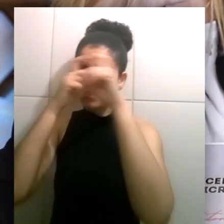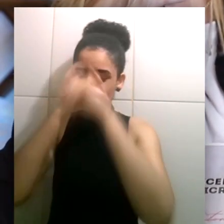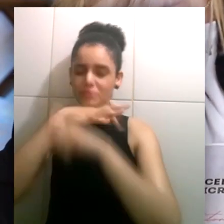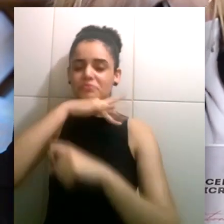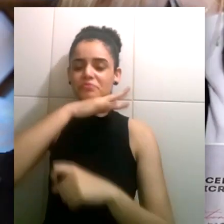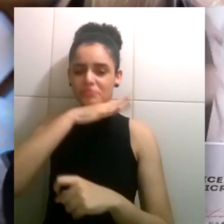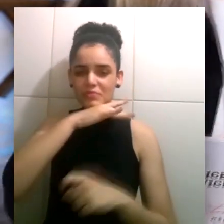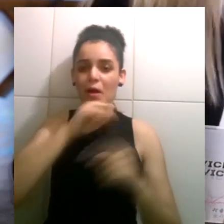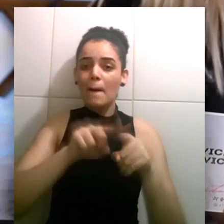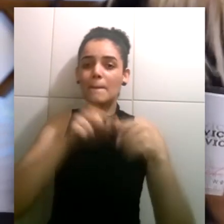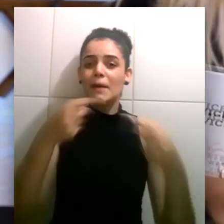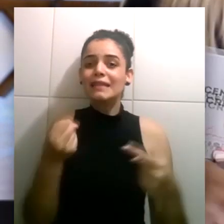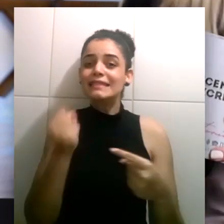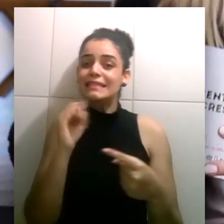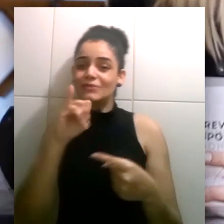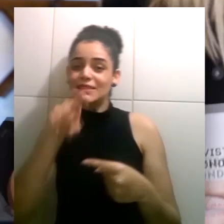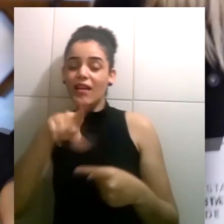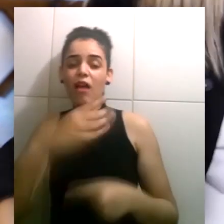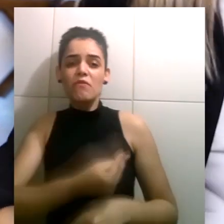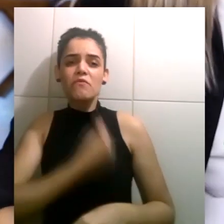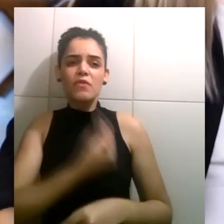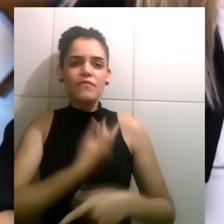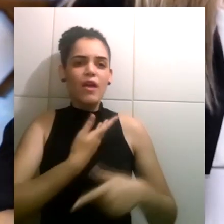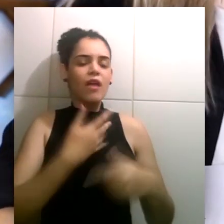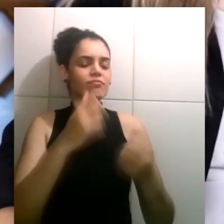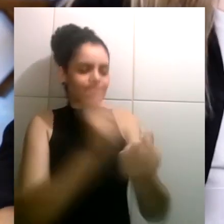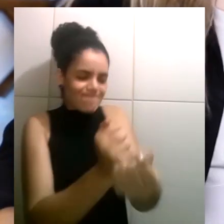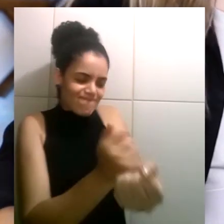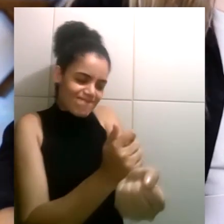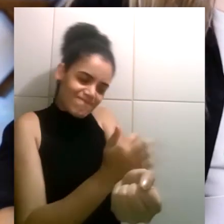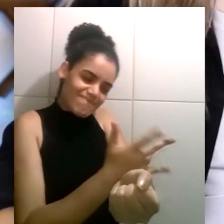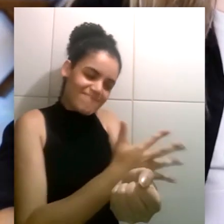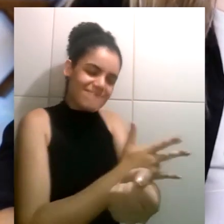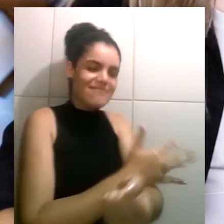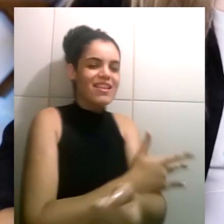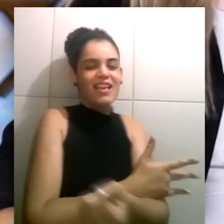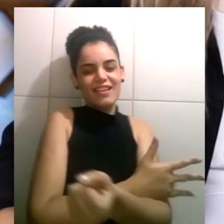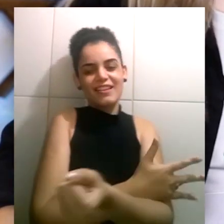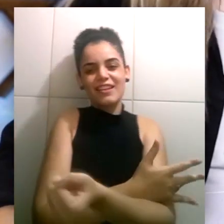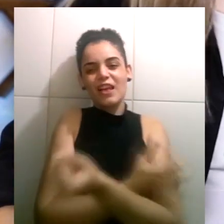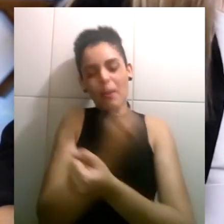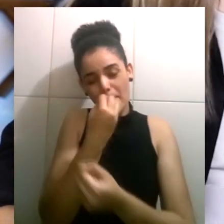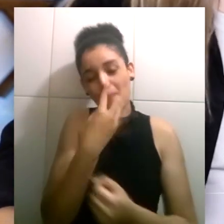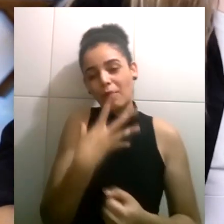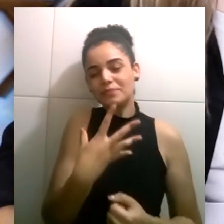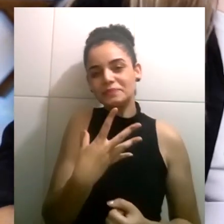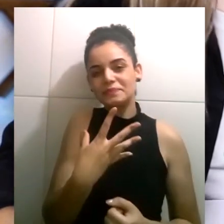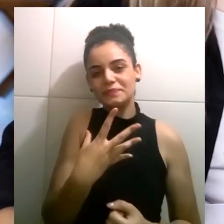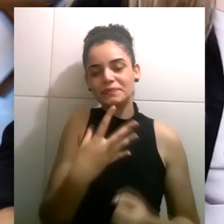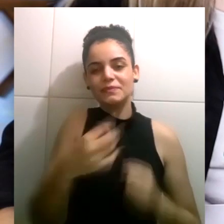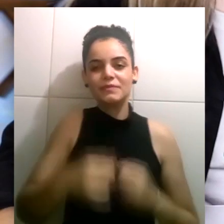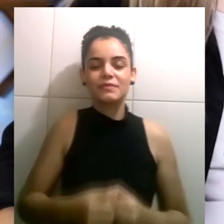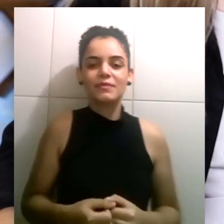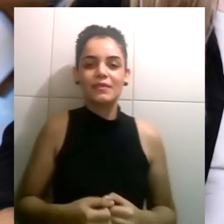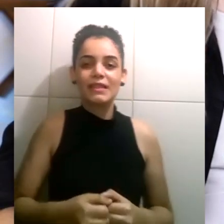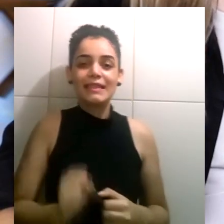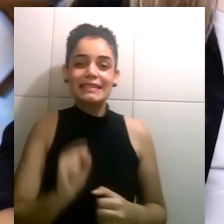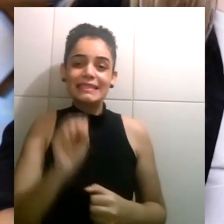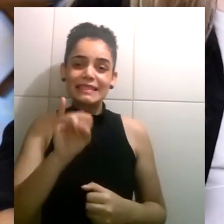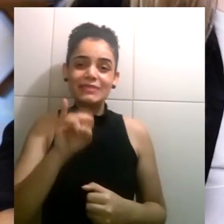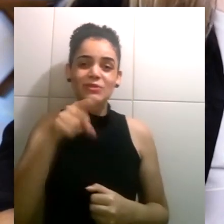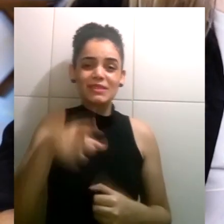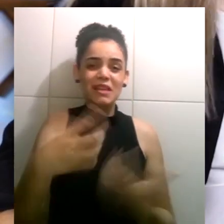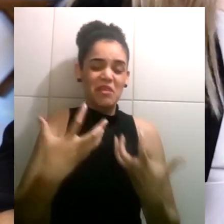luto. Mas se você viver a emoção daquele momento, naquele momento, sara. Entendeu? Se você reprimir,